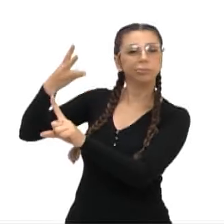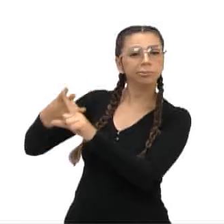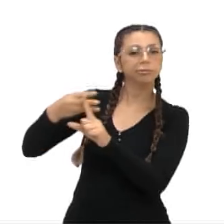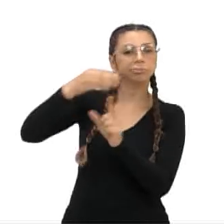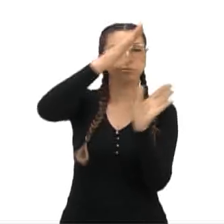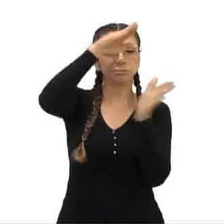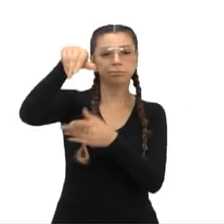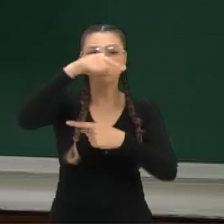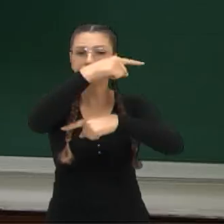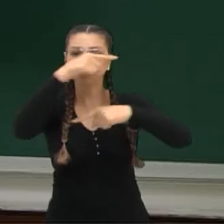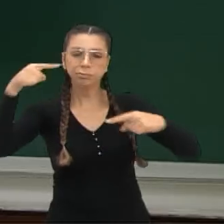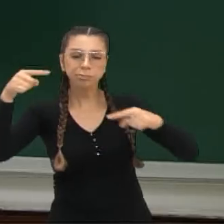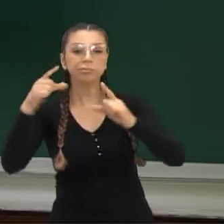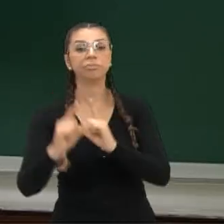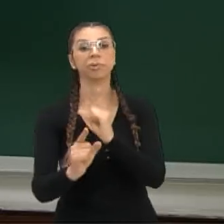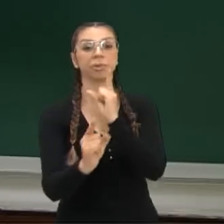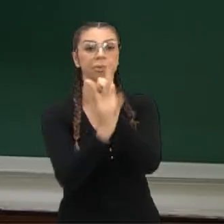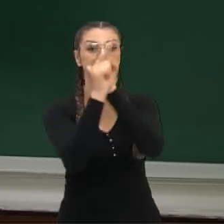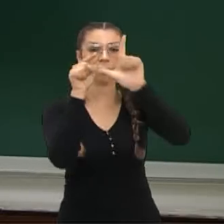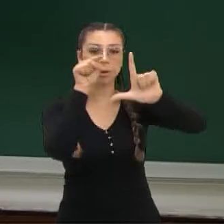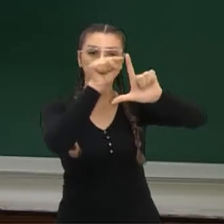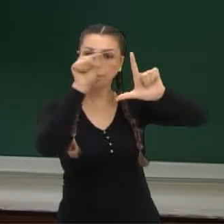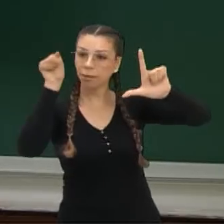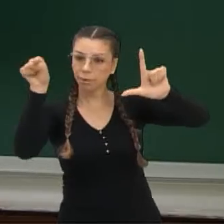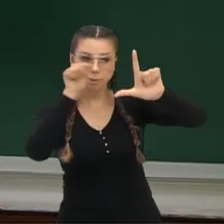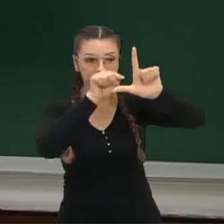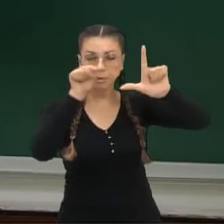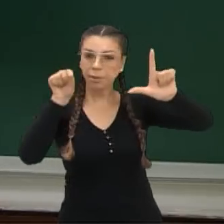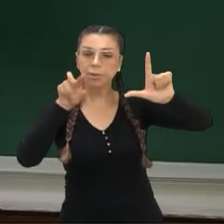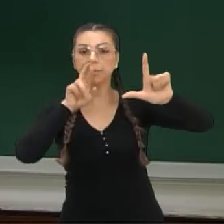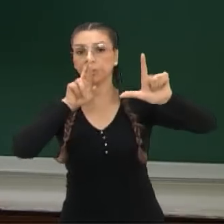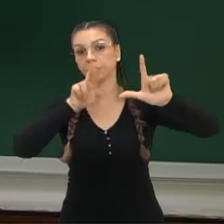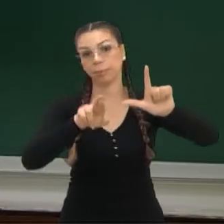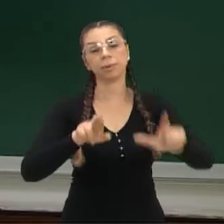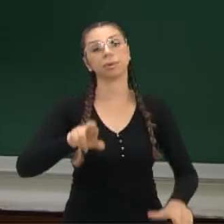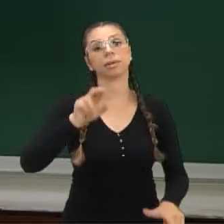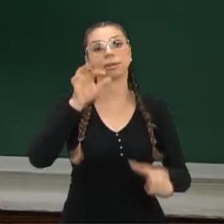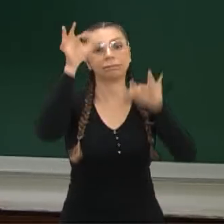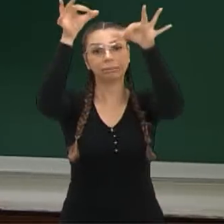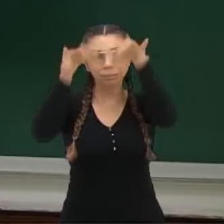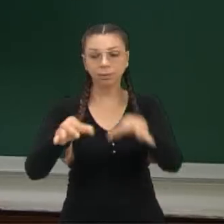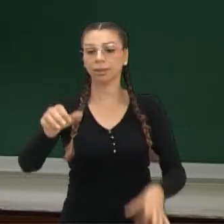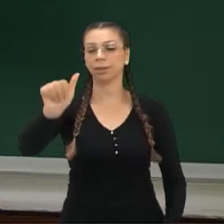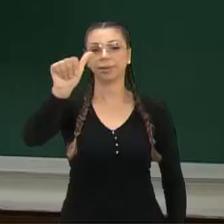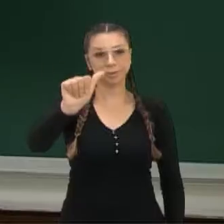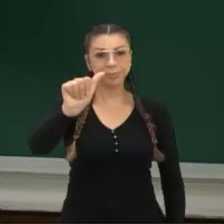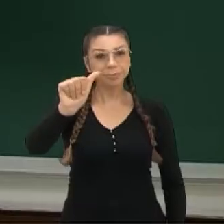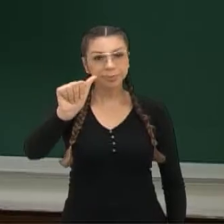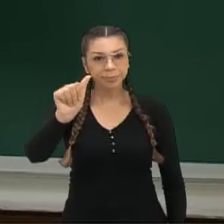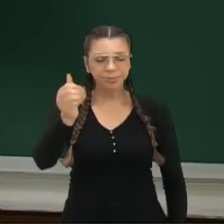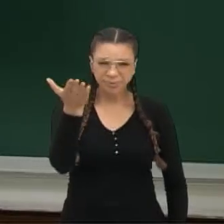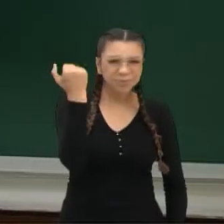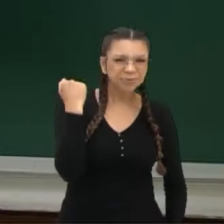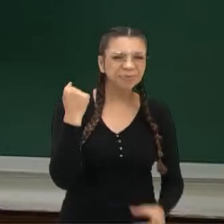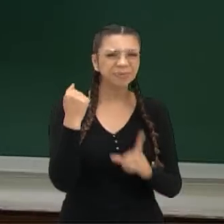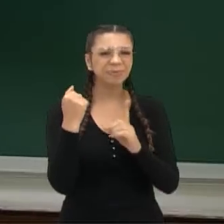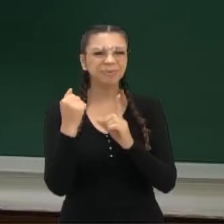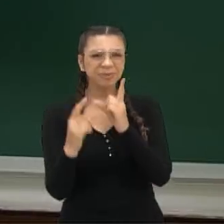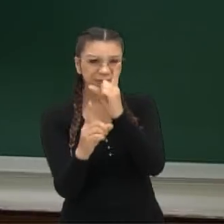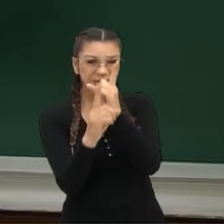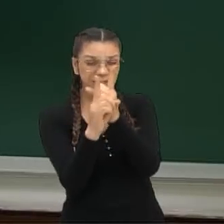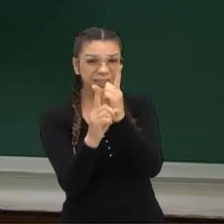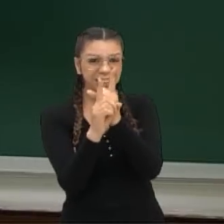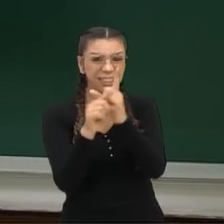paralelogramo? Encontrar as coordenadas. Resposta certa é a letra A. Vamos encontrar essas coordenadas? Bom, Eu vou